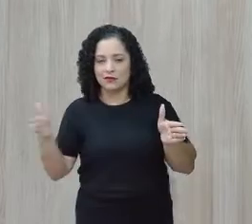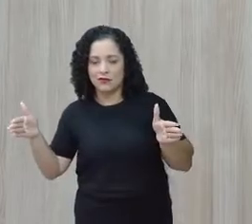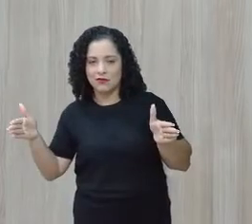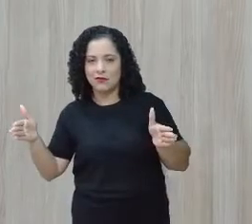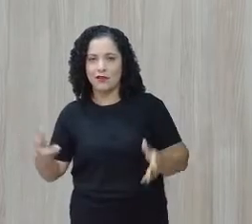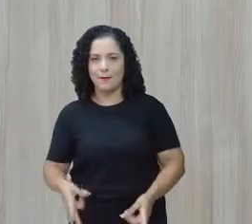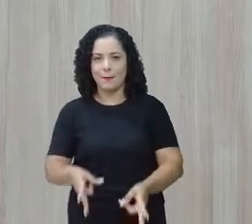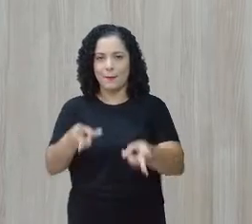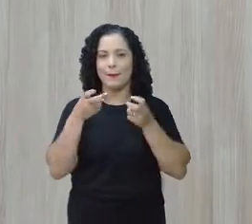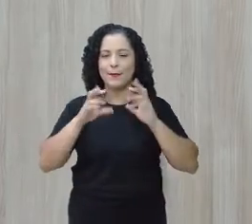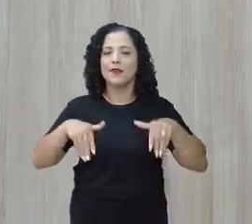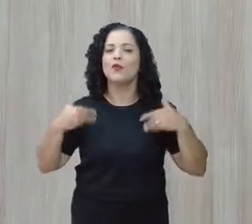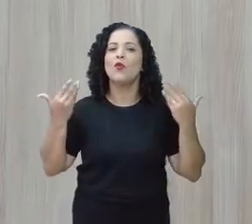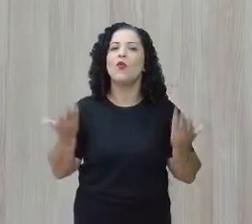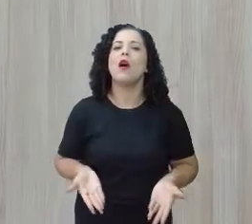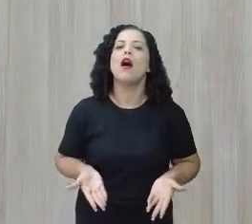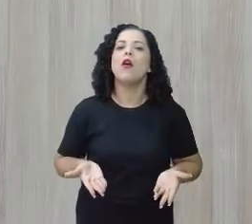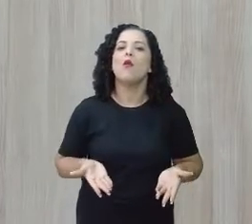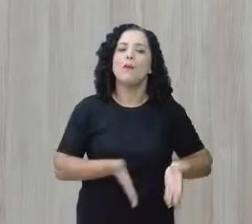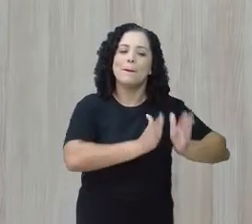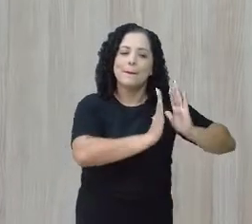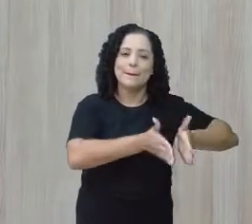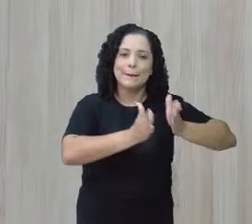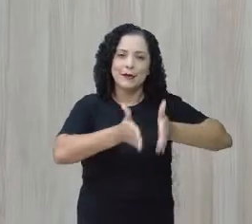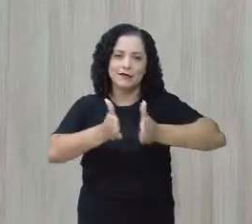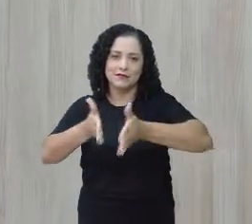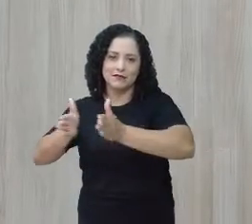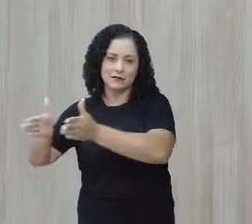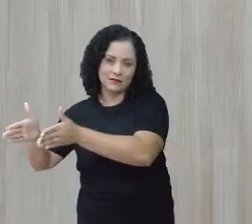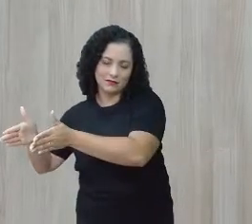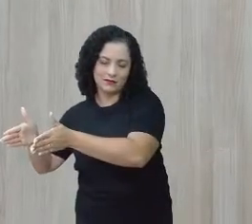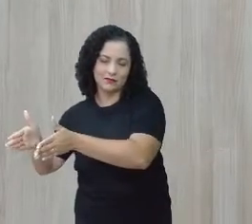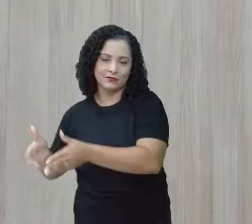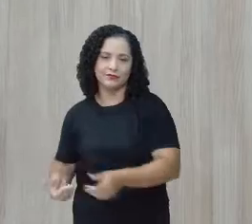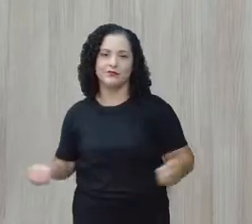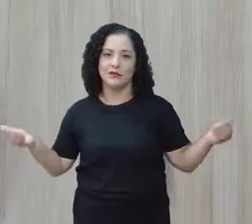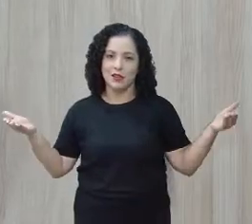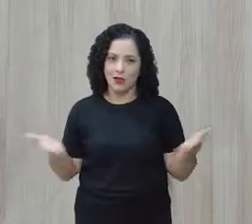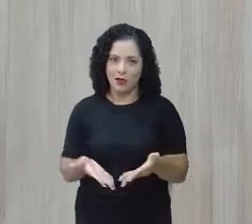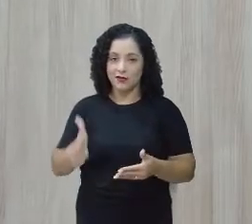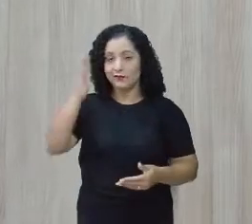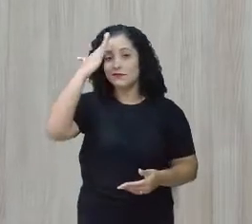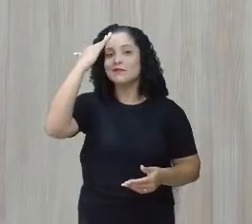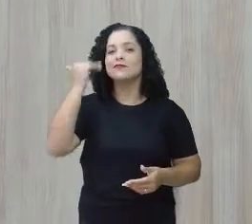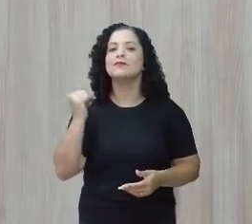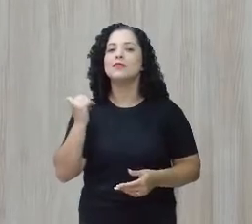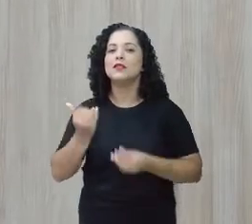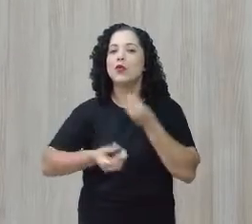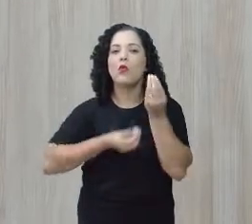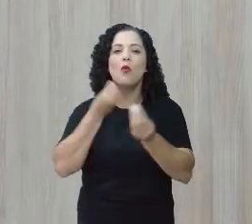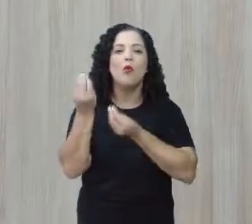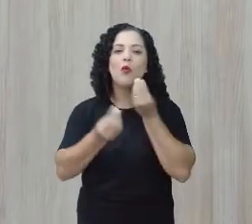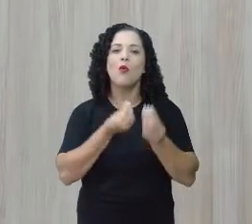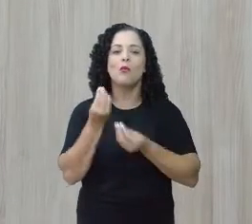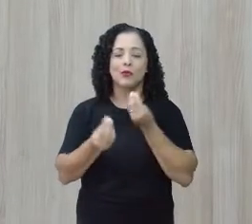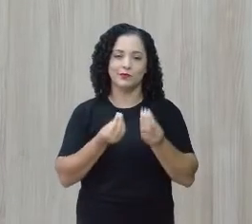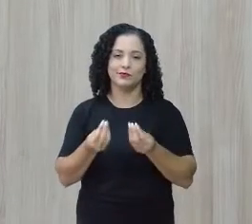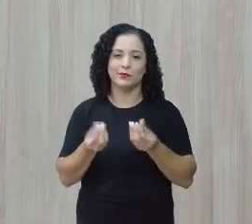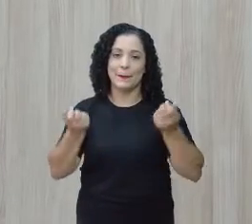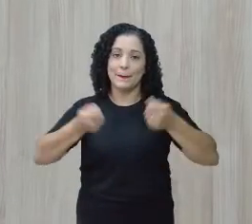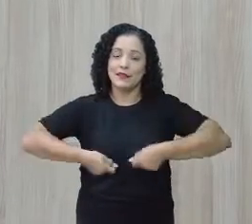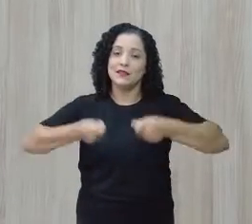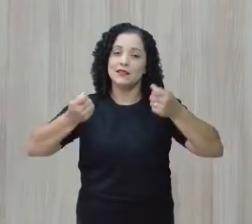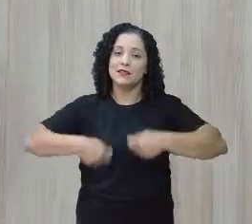perceber qual foi o caminho percorrido. E esse caminho a gente vai poder traçar. E para traçarmos é preciso que a gente